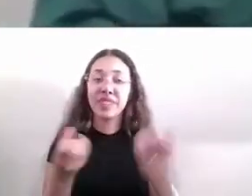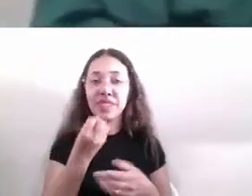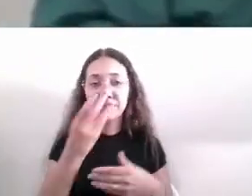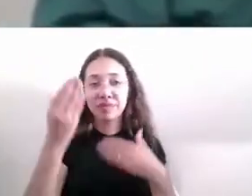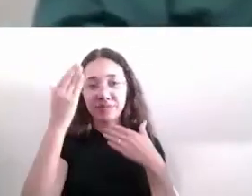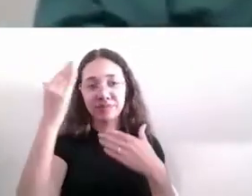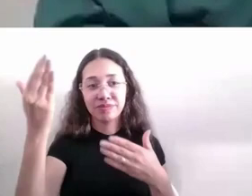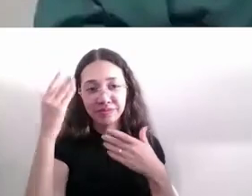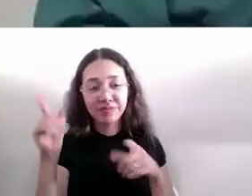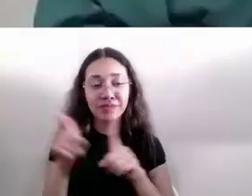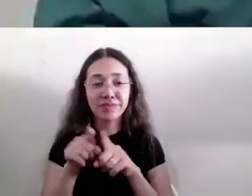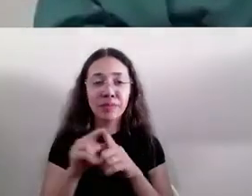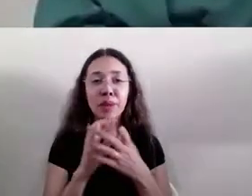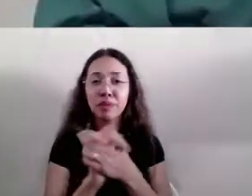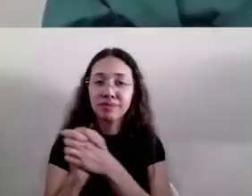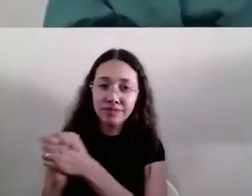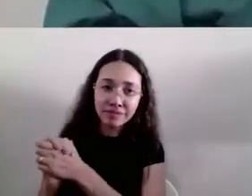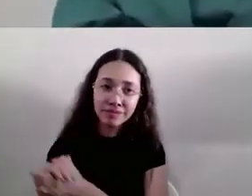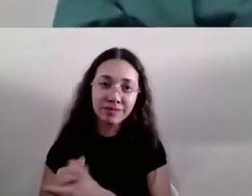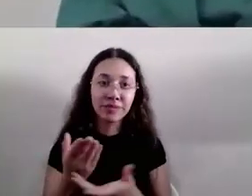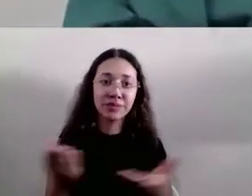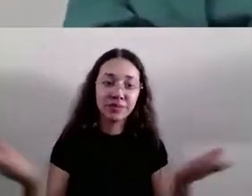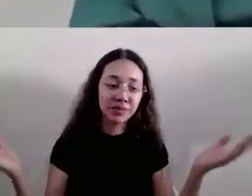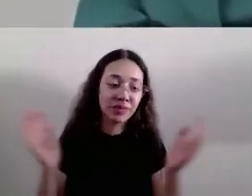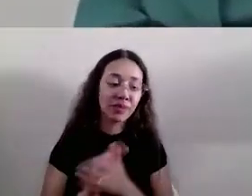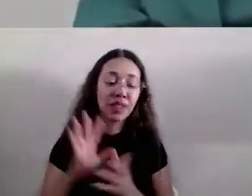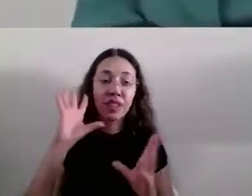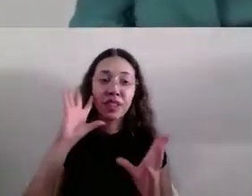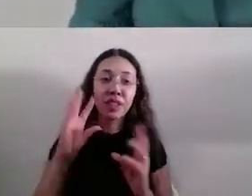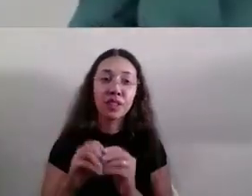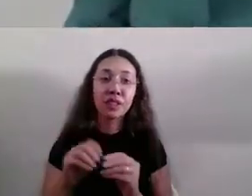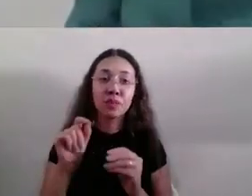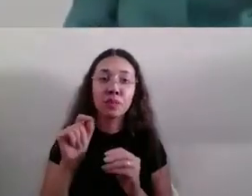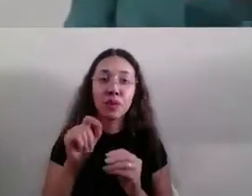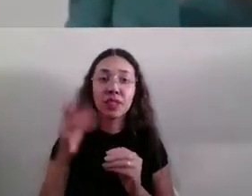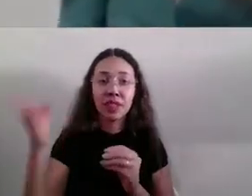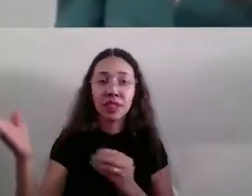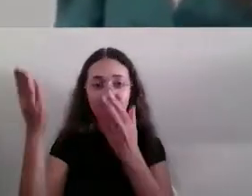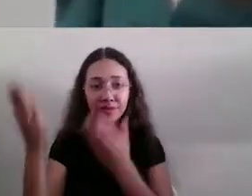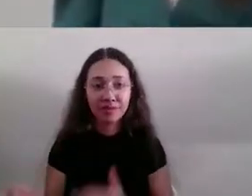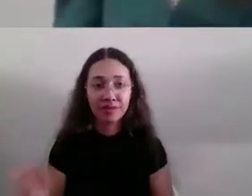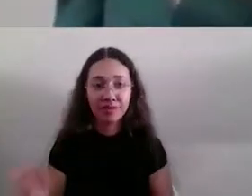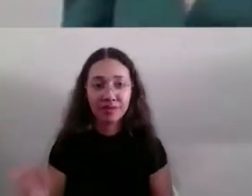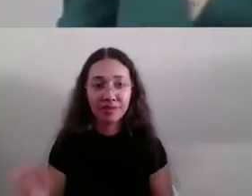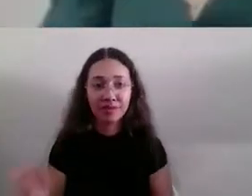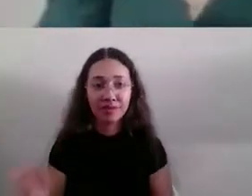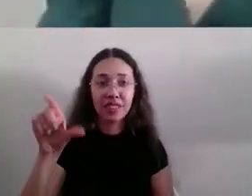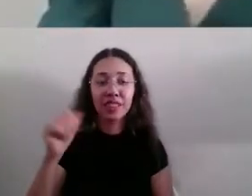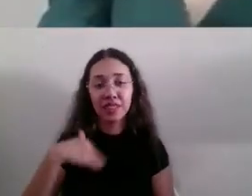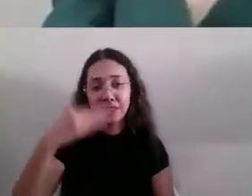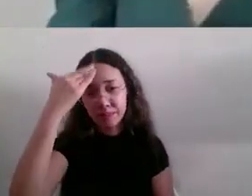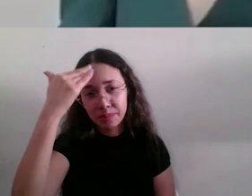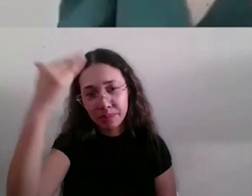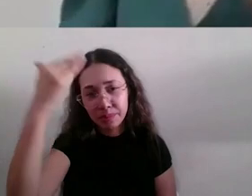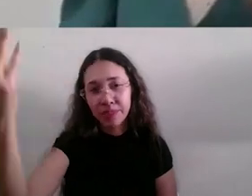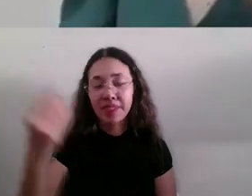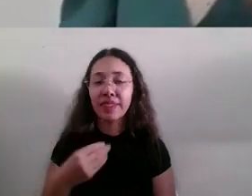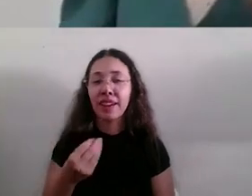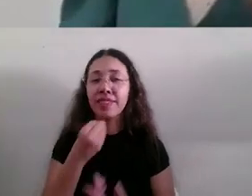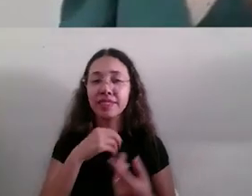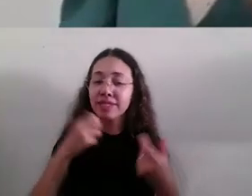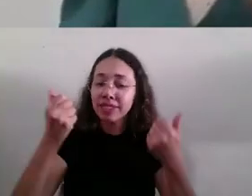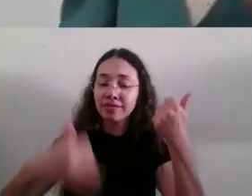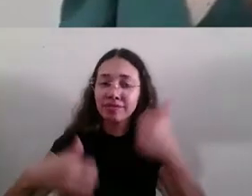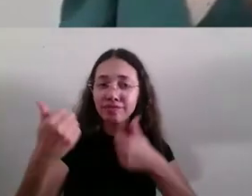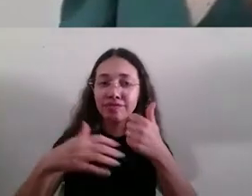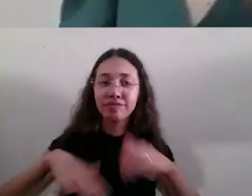feitos pelos meus colegas, resumo na pessoa da doutora Leila, agradeço pela oportunidade de falar aos colegas